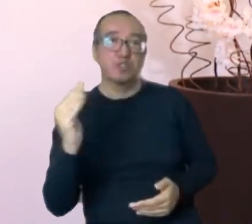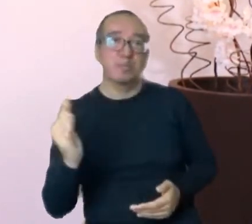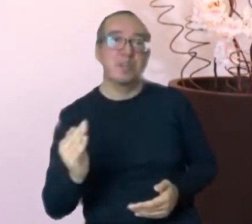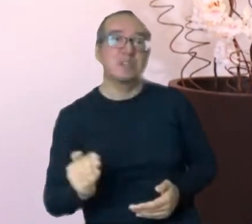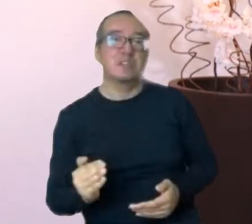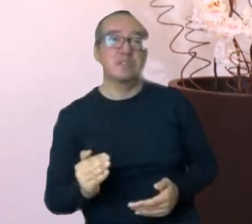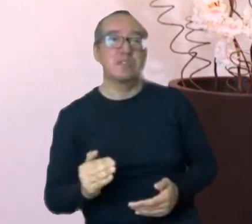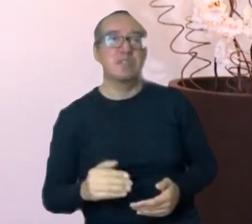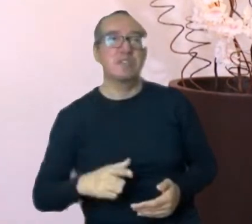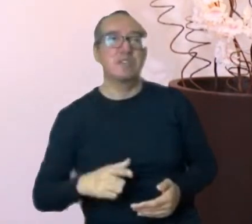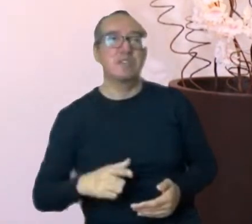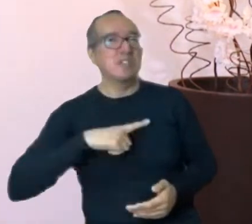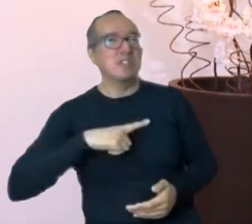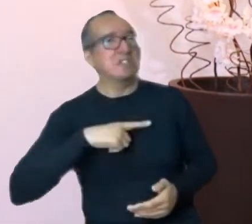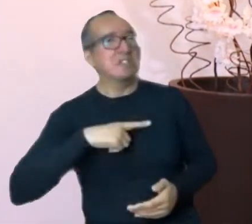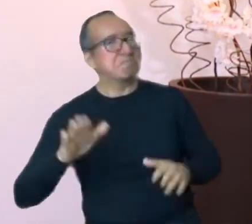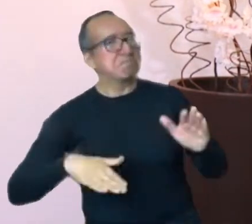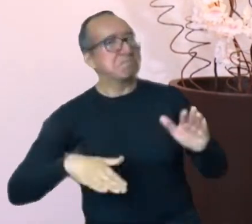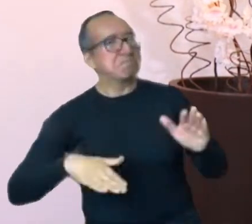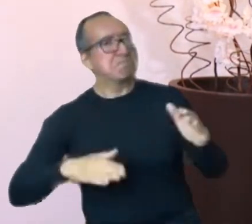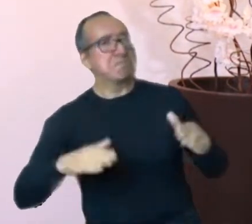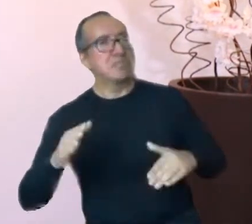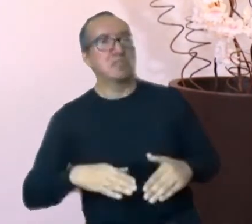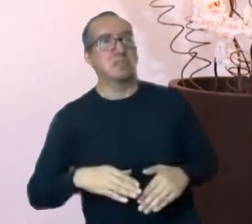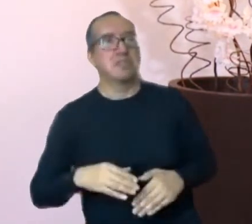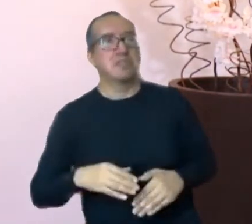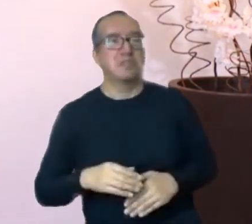voluntários. Doutora Zilda,